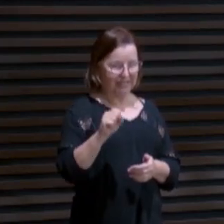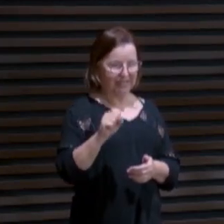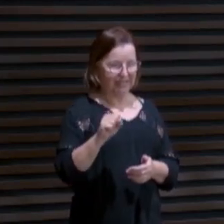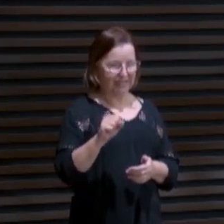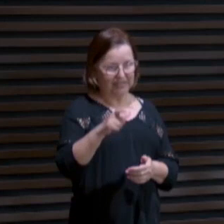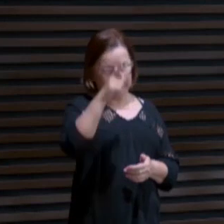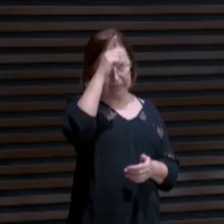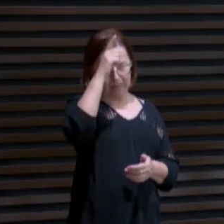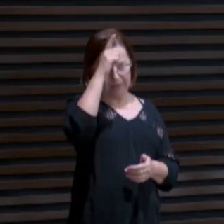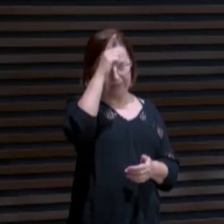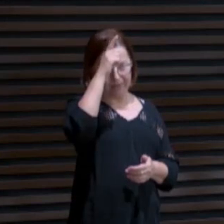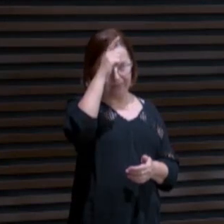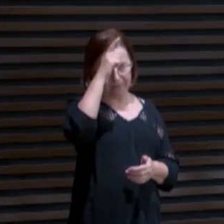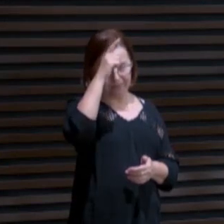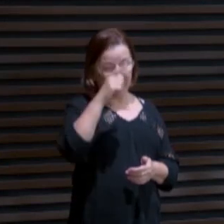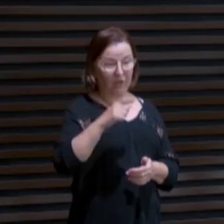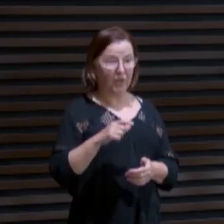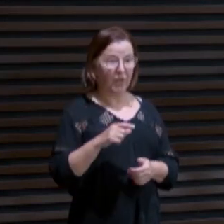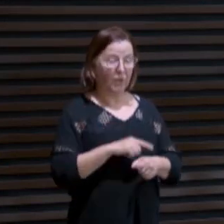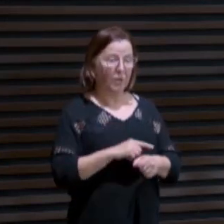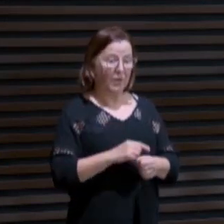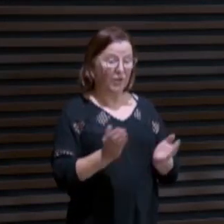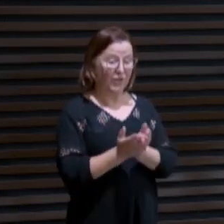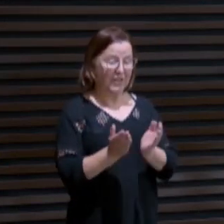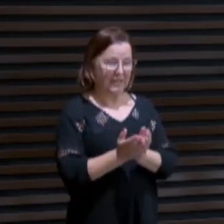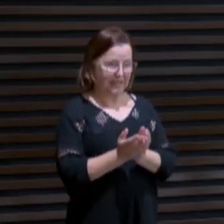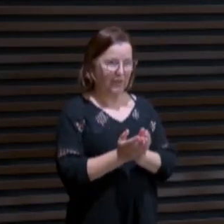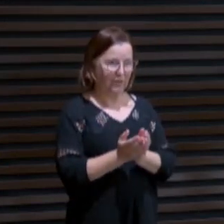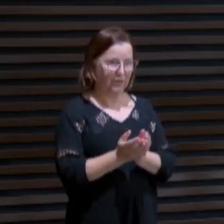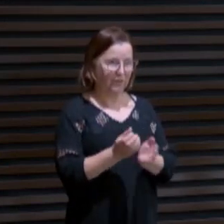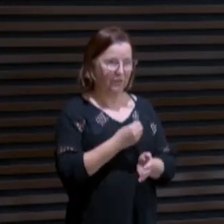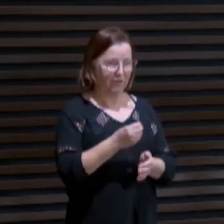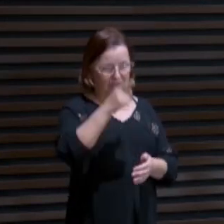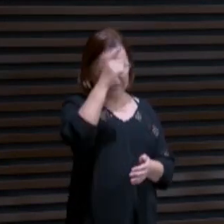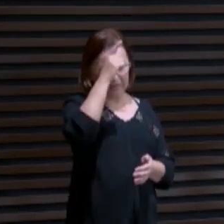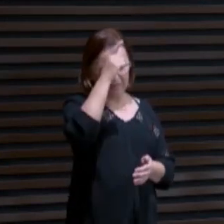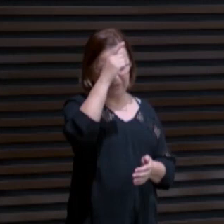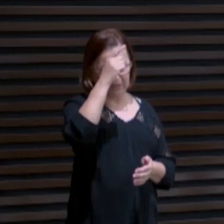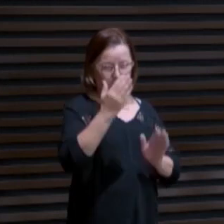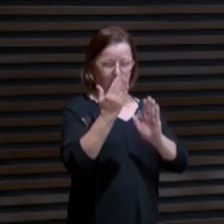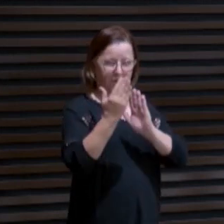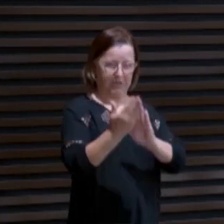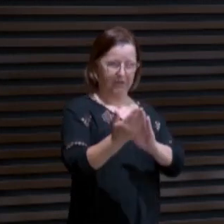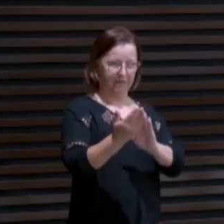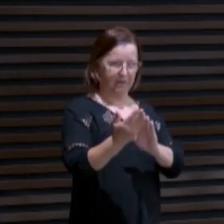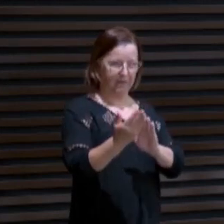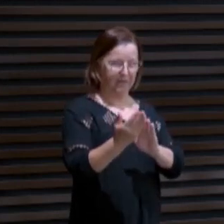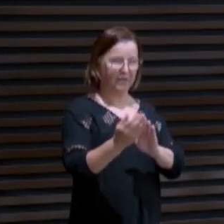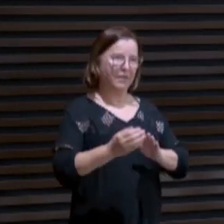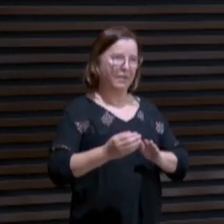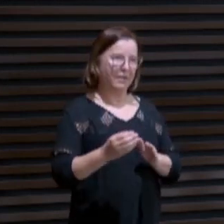que viviam lá foram confrontados com um estado diabólico e as suas práticas